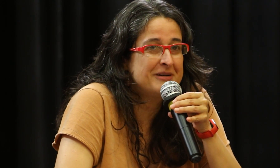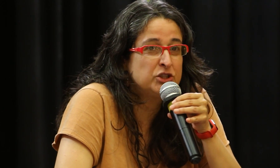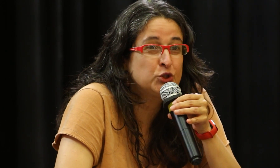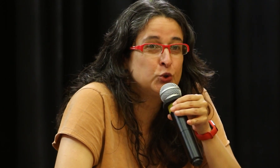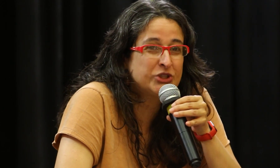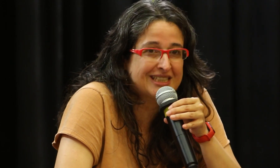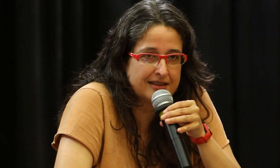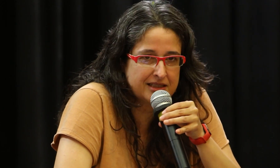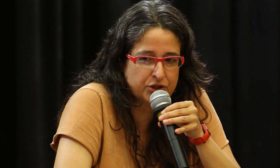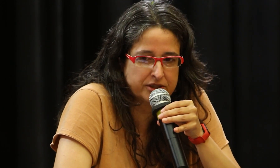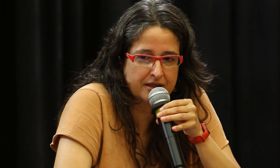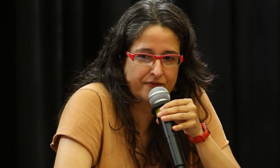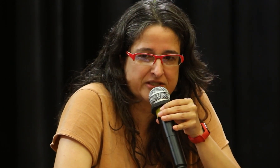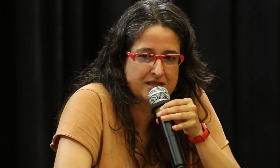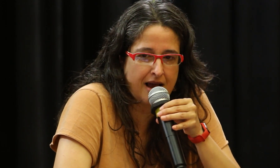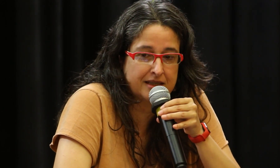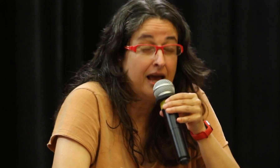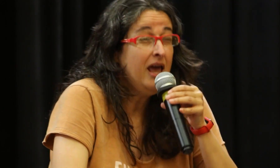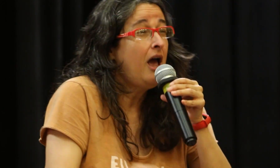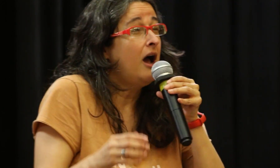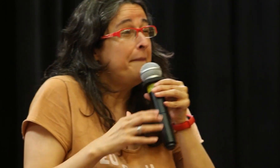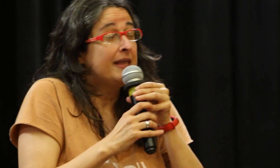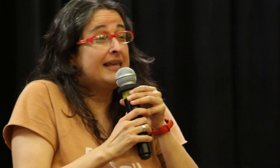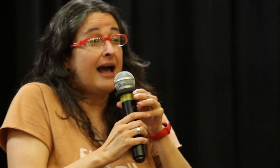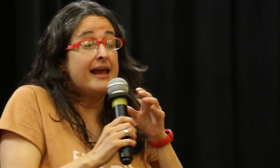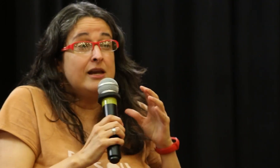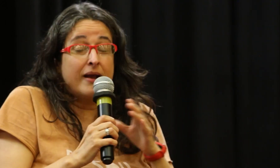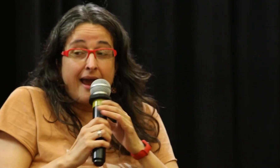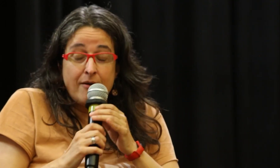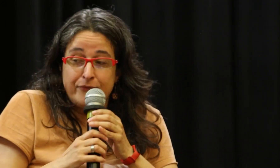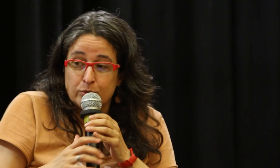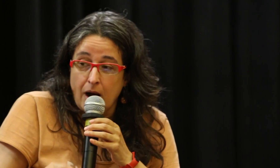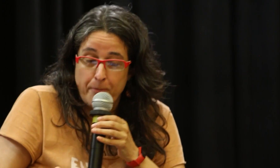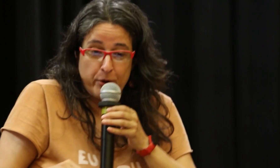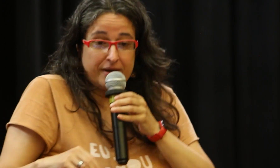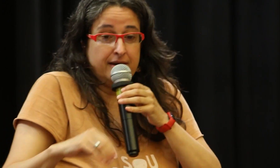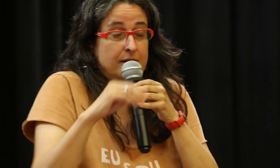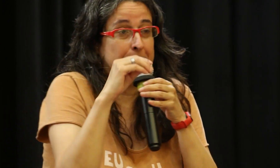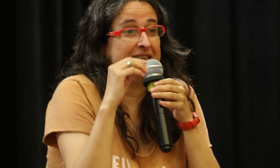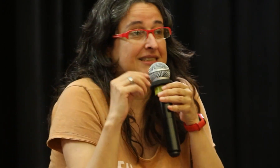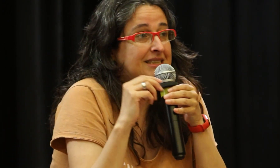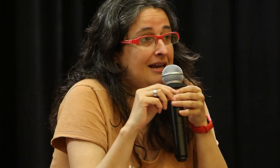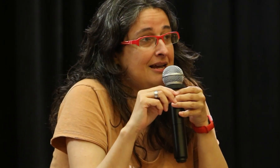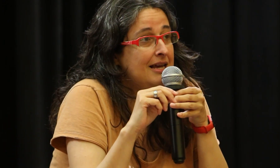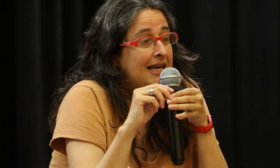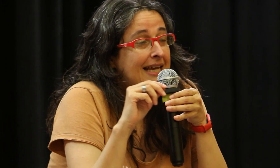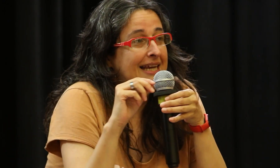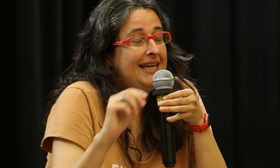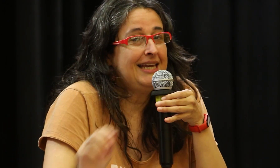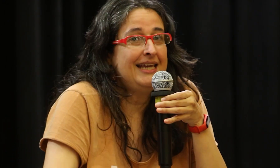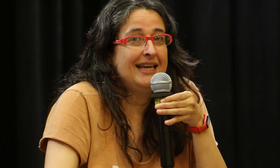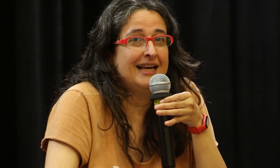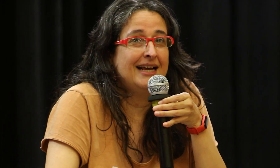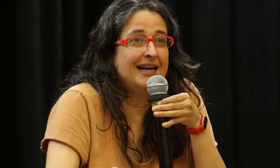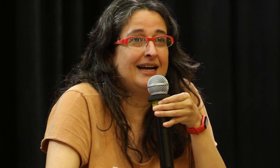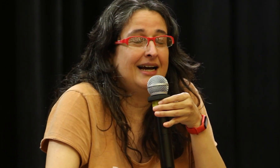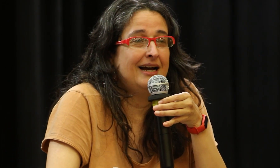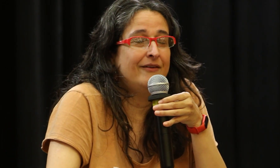gente está chamando de estudos críticos, tá? E aí eu quero apontar um pouquinho para dizer que